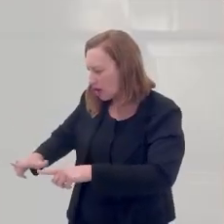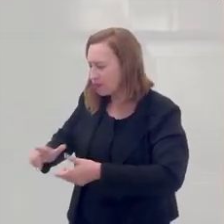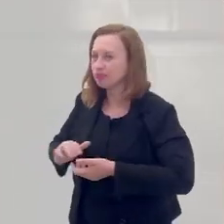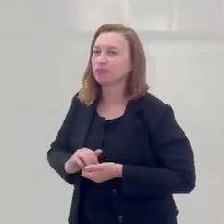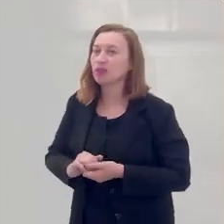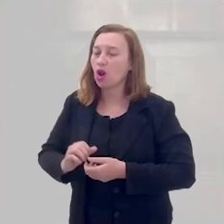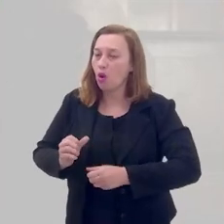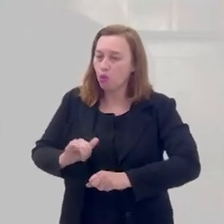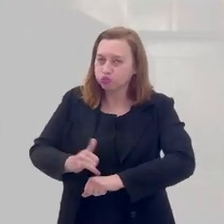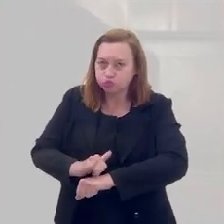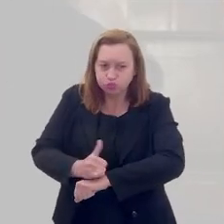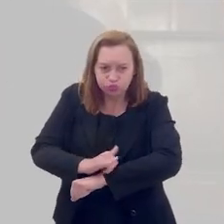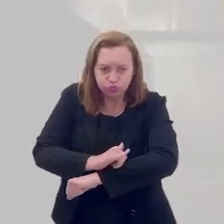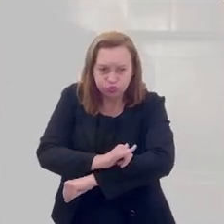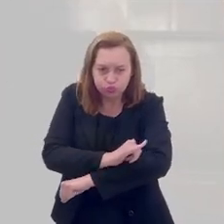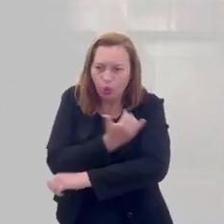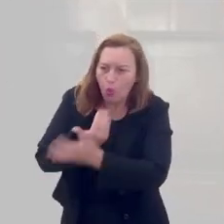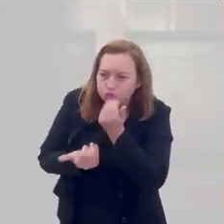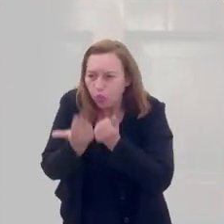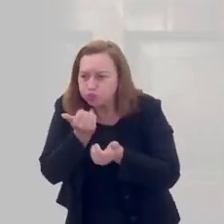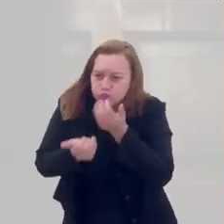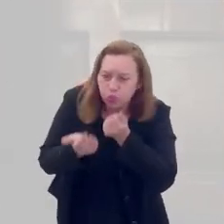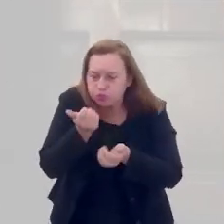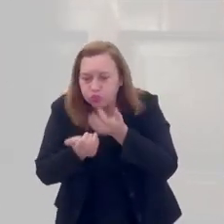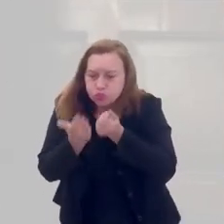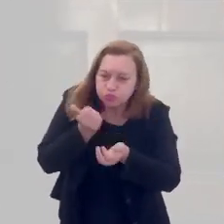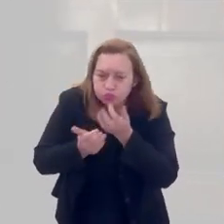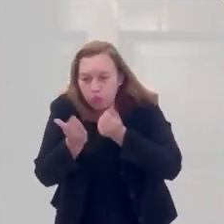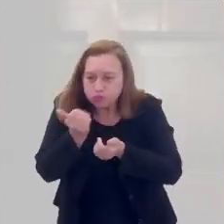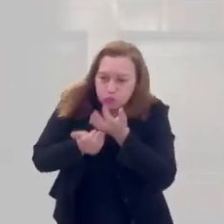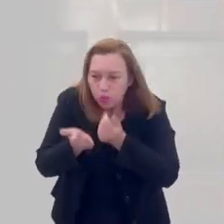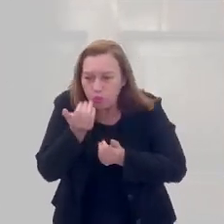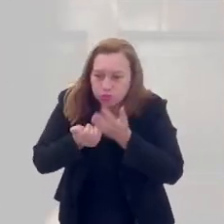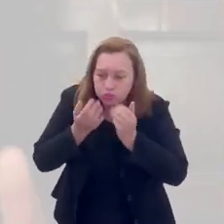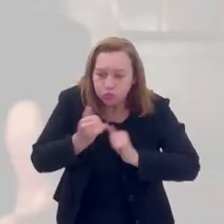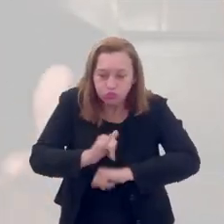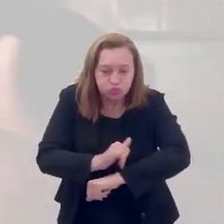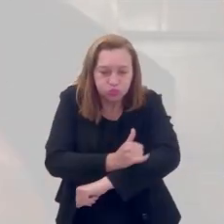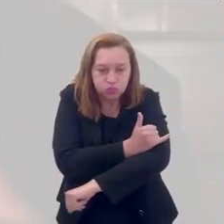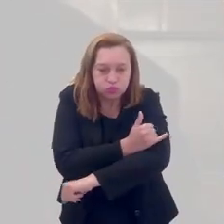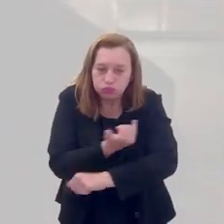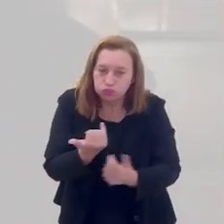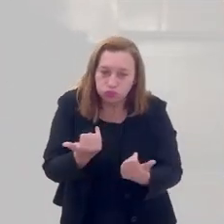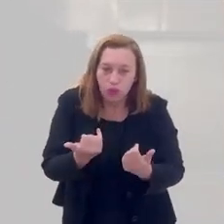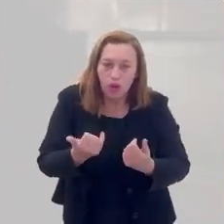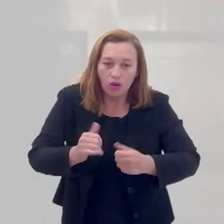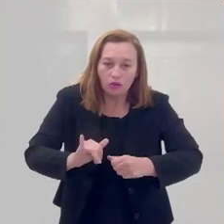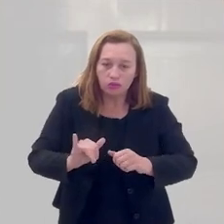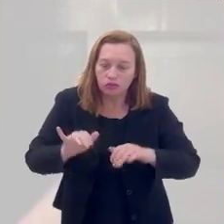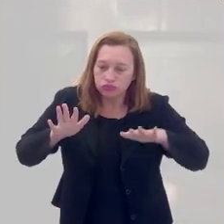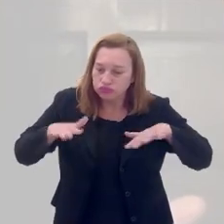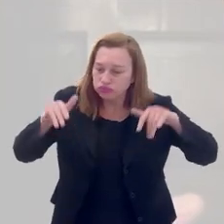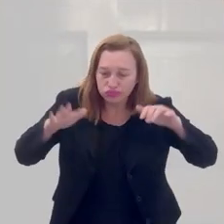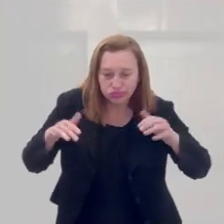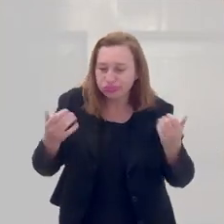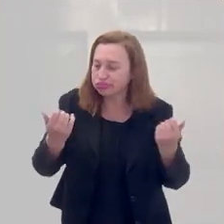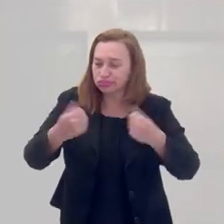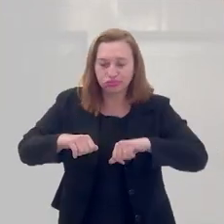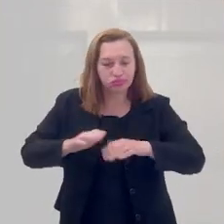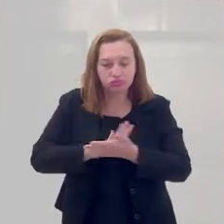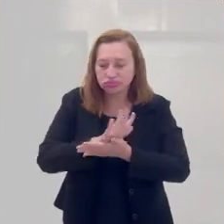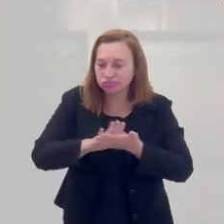ele engordou comida pouco trabalho não precisava mais voar com ventos na cara ele faz